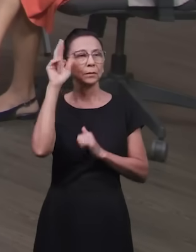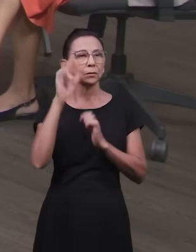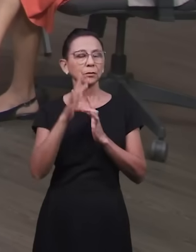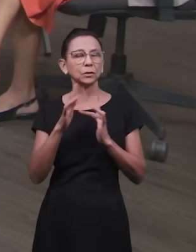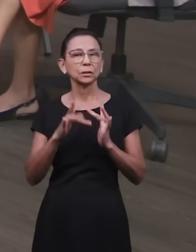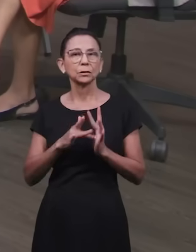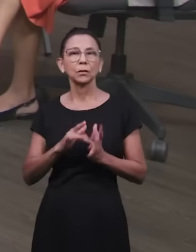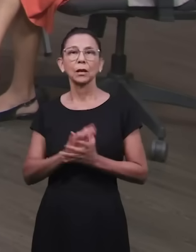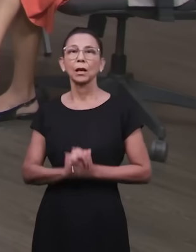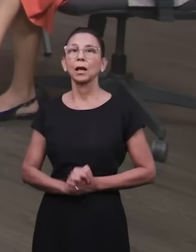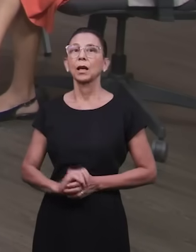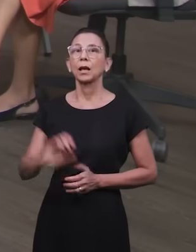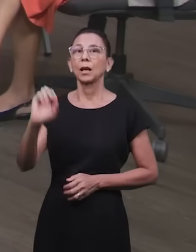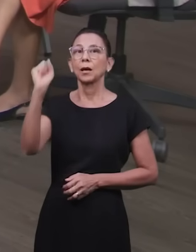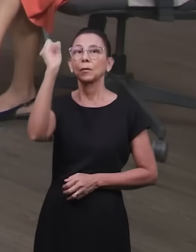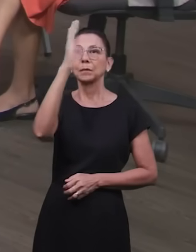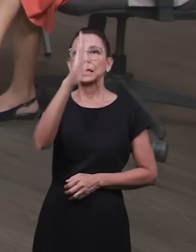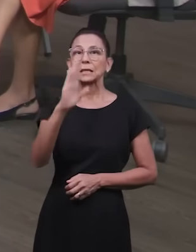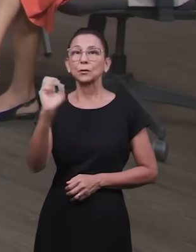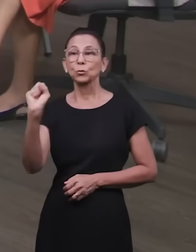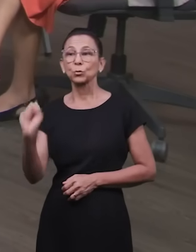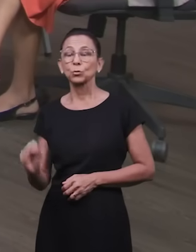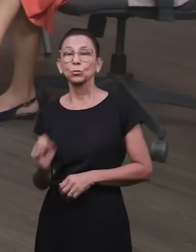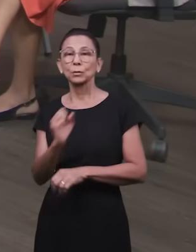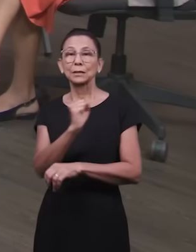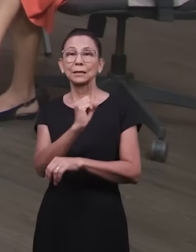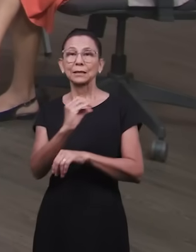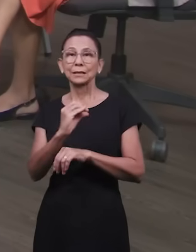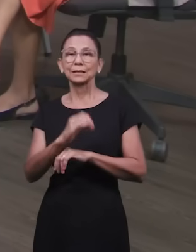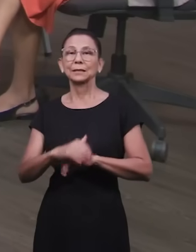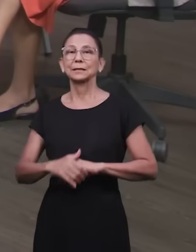Palhoça, lá no sul do Brasil, salvo engano, Santa Catarina.